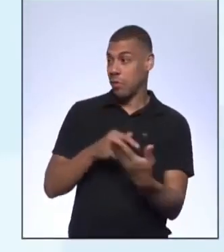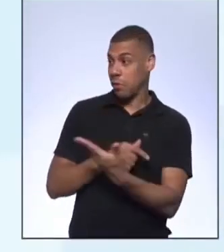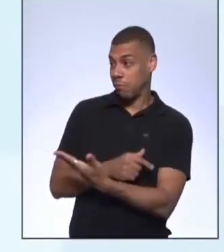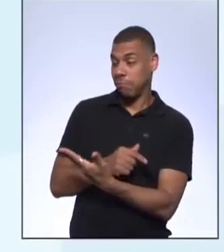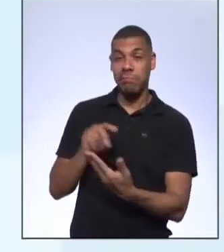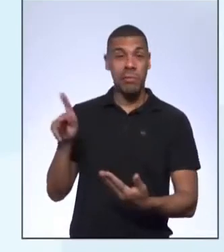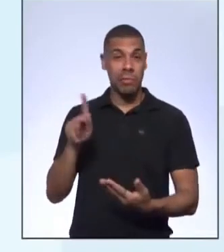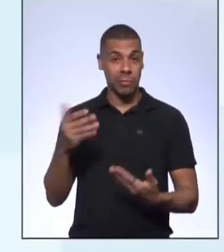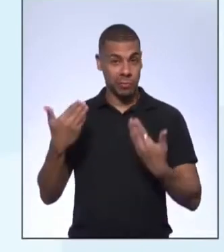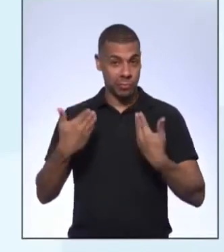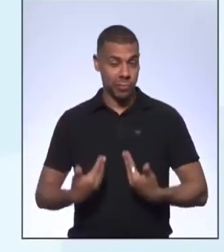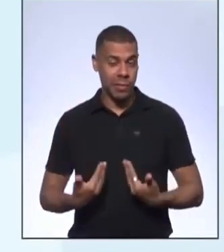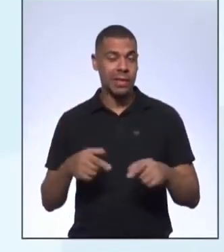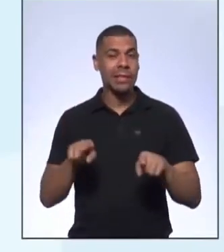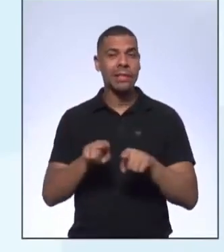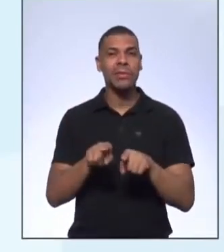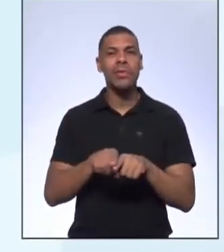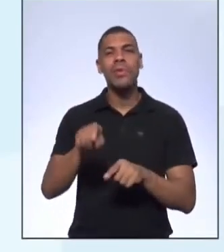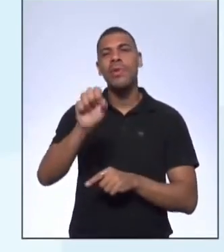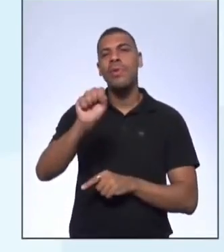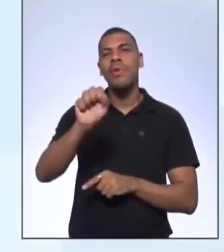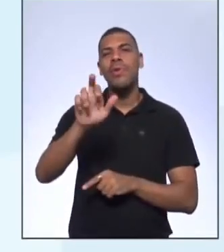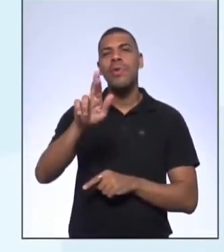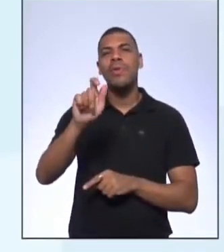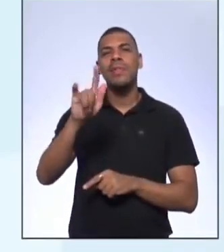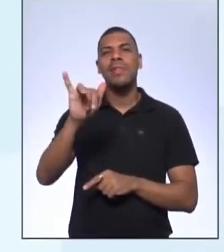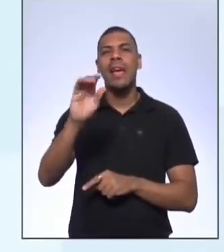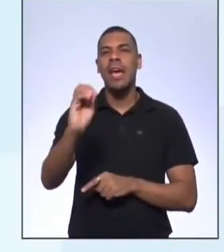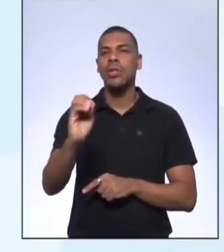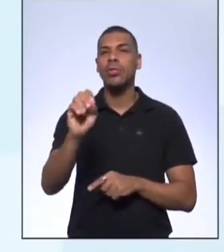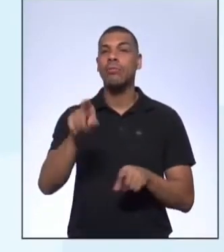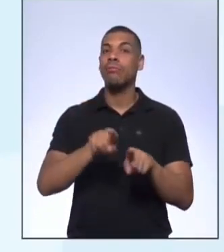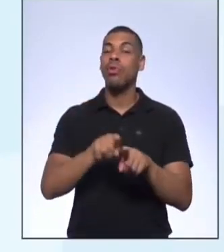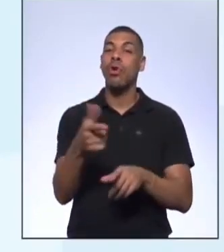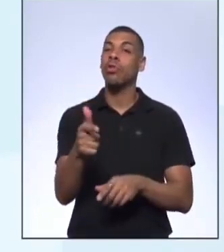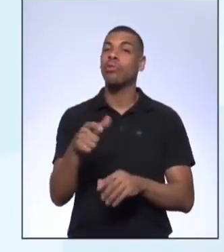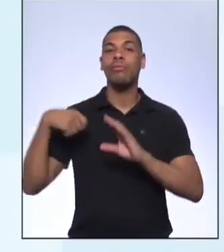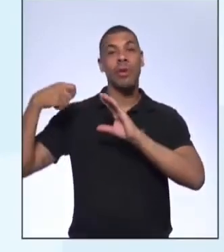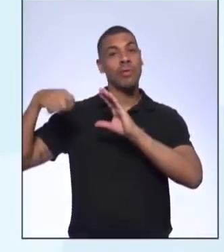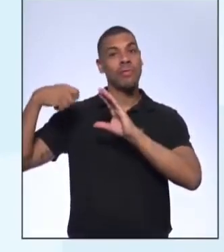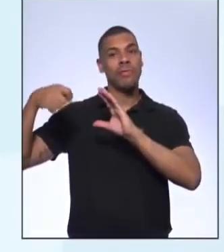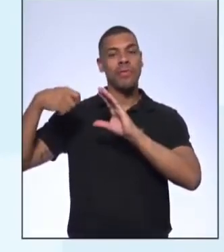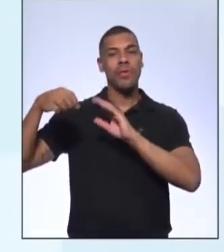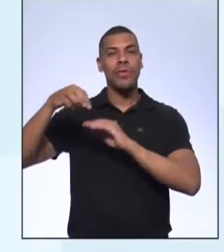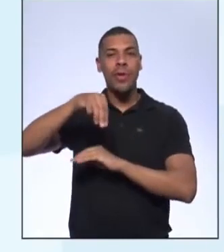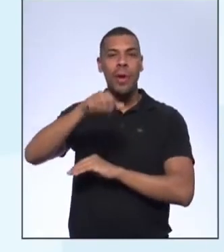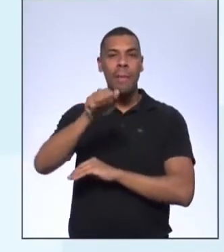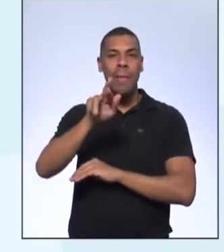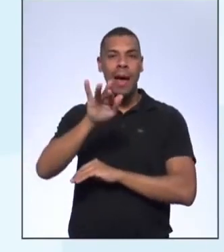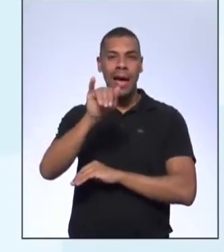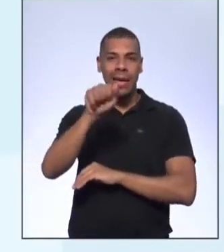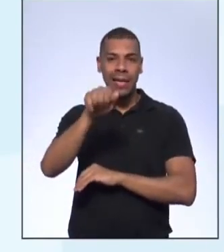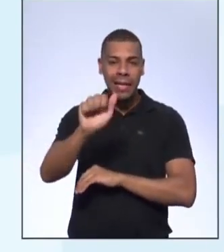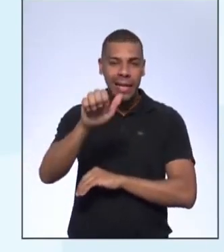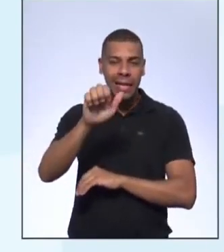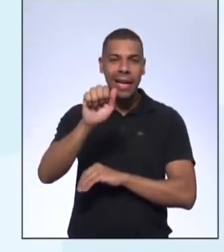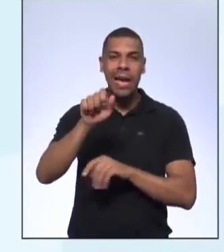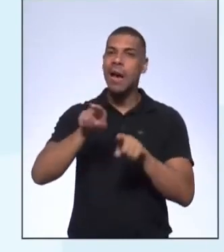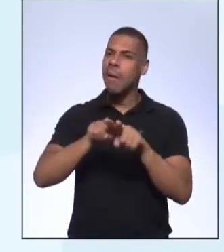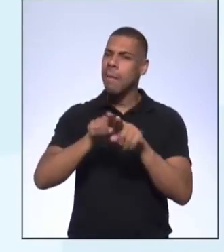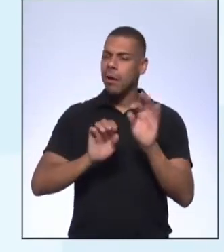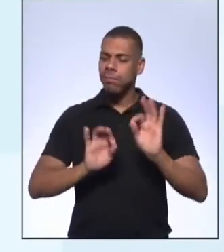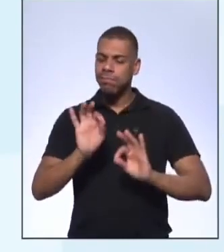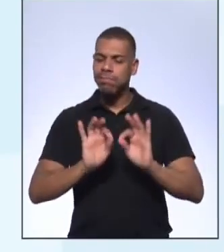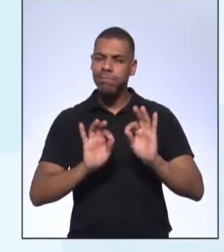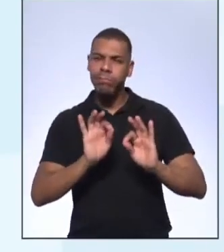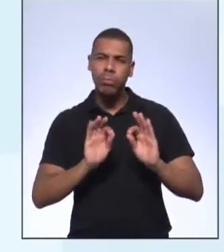professora Mariana, professor Sérgio. Hoje a gente não tem vídeo da professora Mariana na aula do nono ano, mas ela